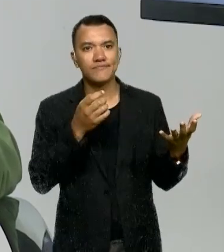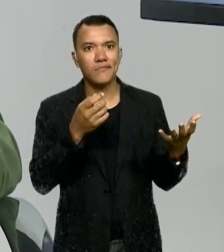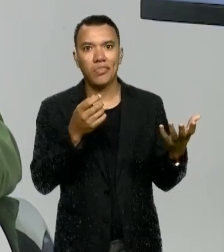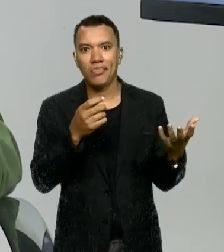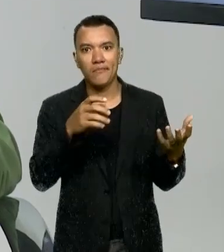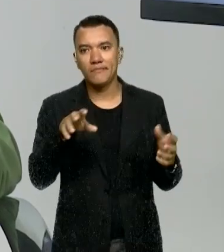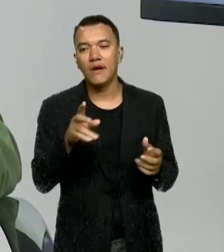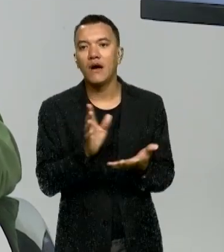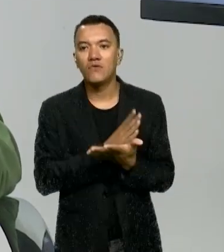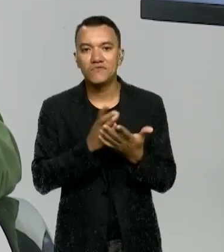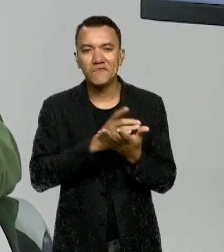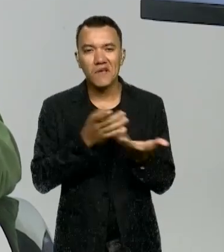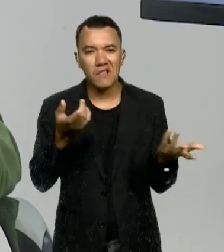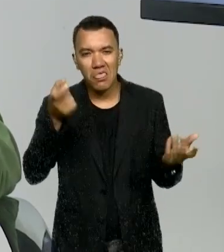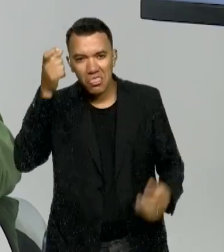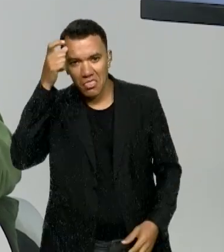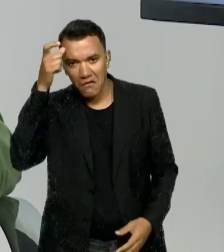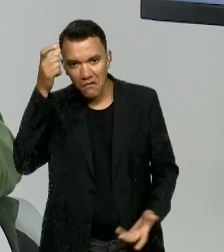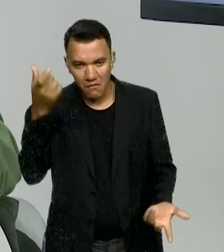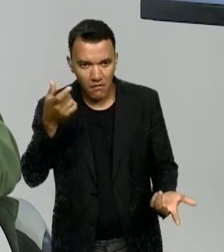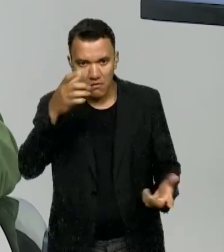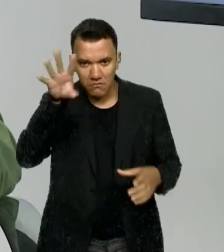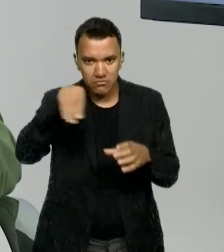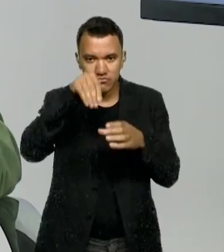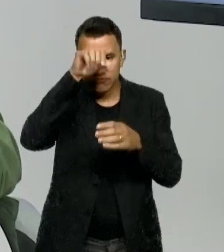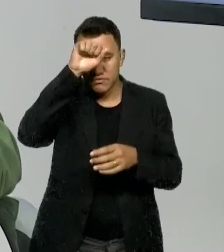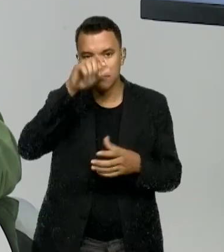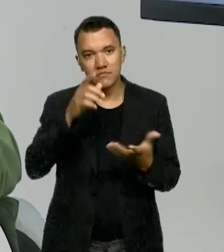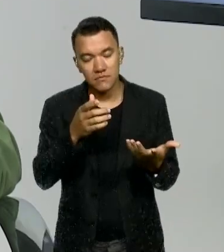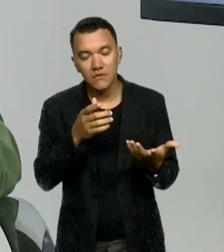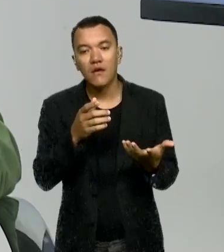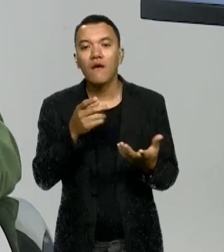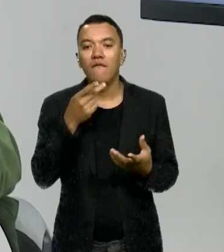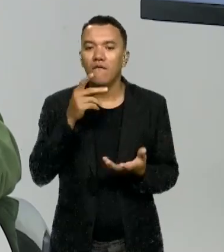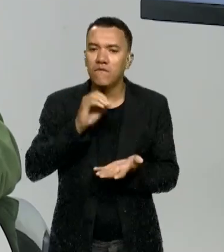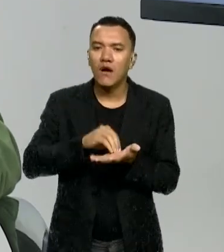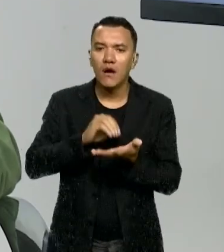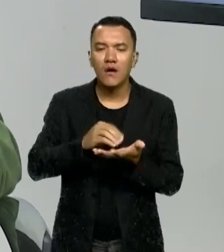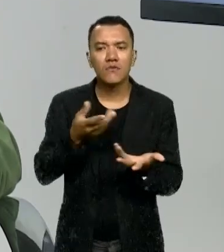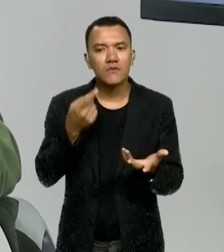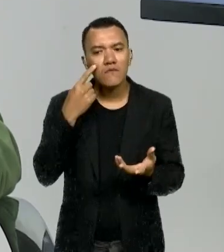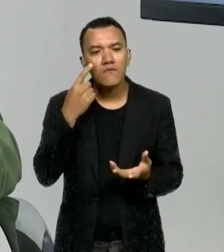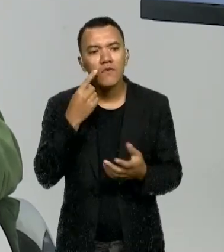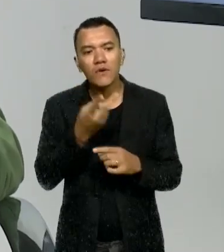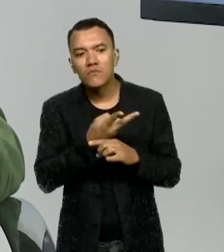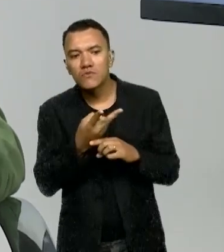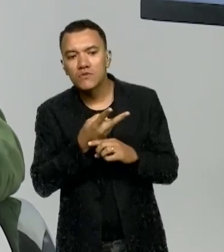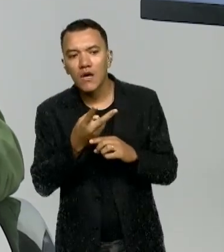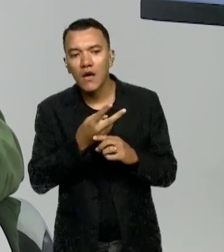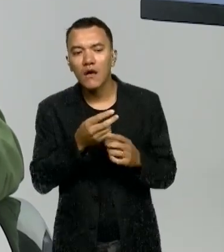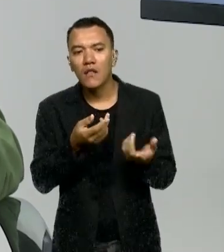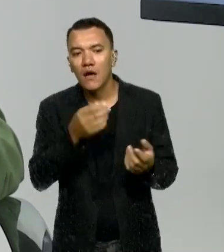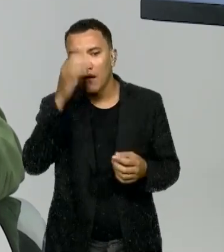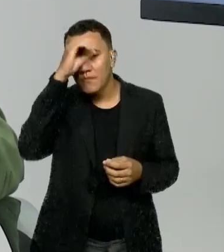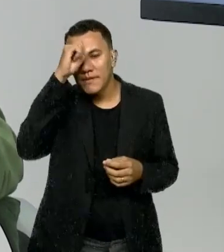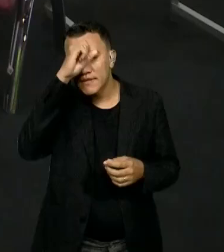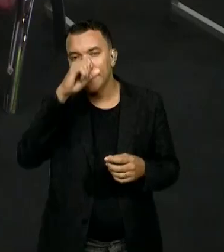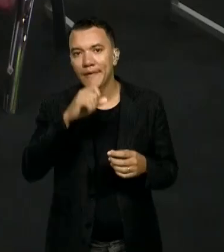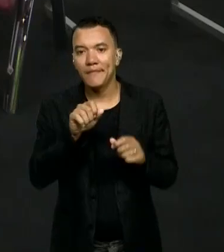demoníaca, como muitos insistem em dizer. Então, assim, falta você buscar o conhecimento a respeito antes de sair por aí